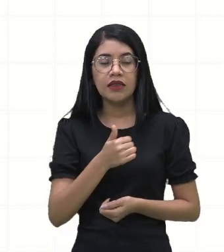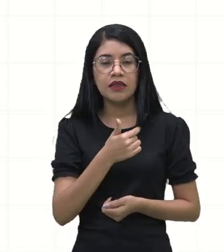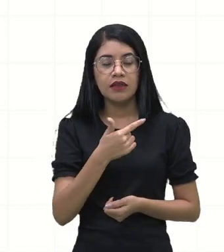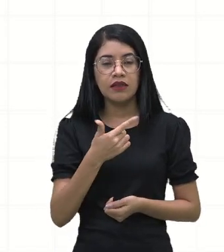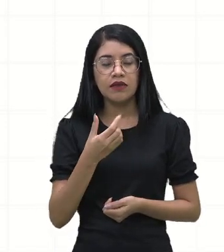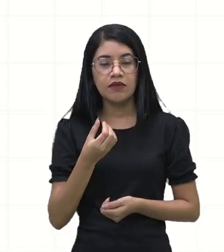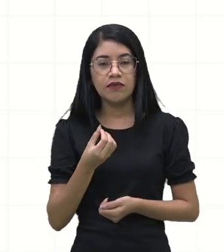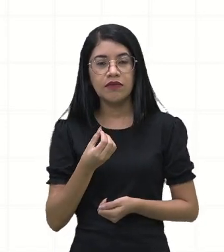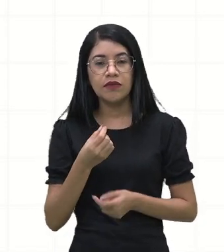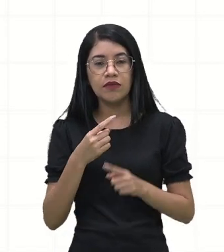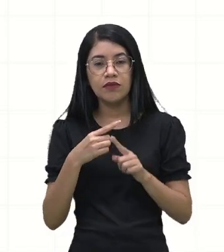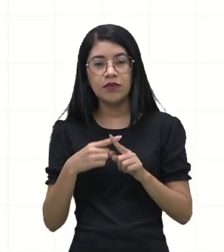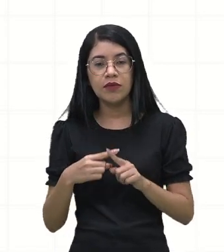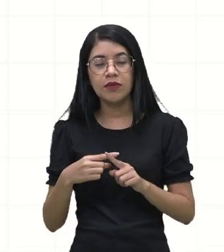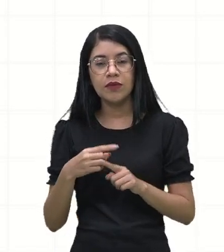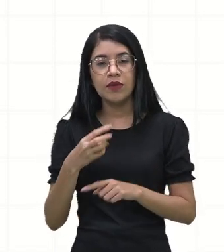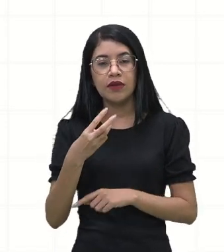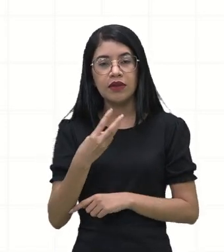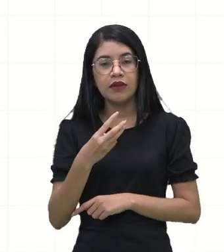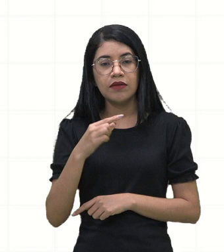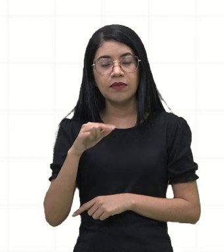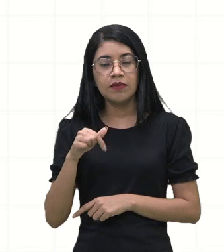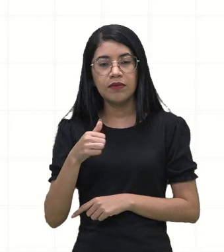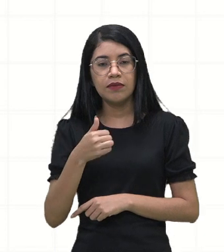o 3,14?